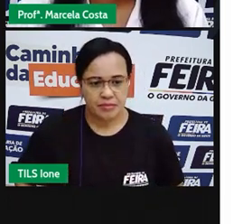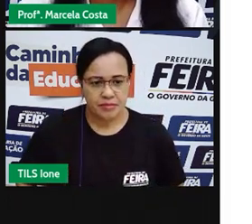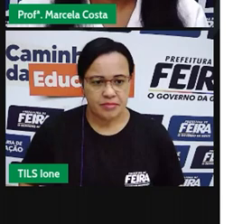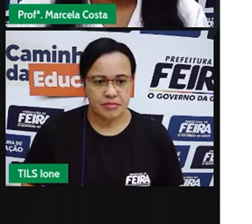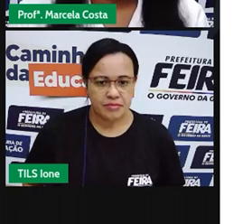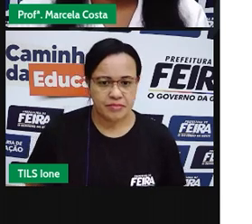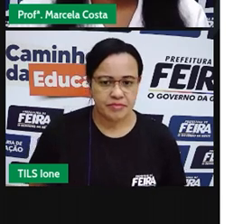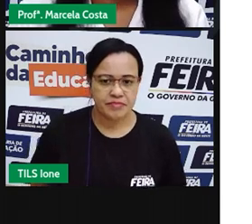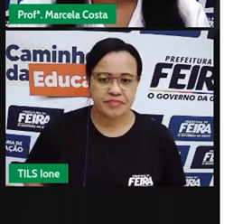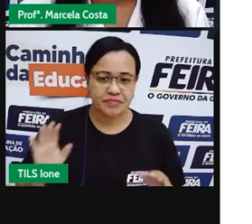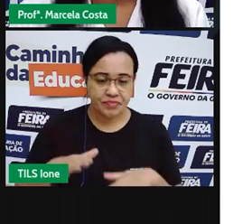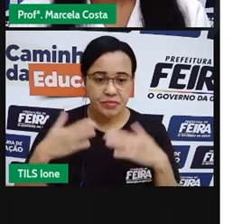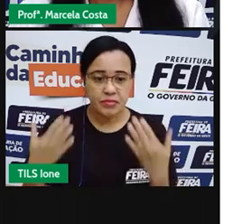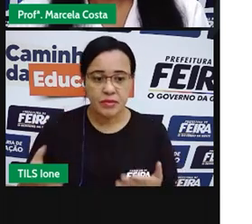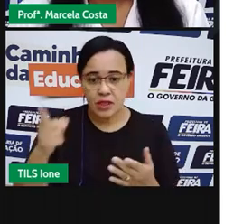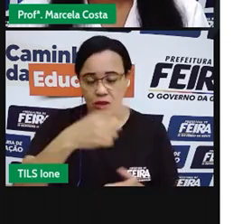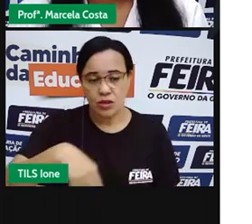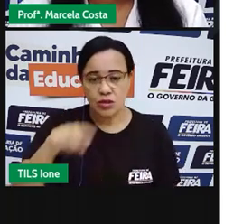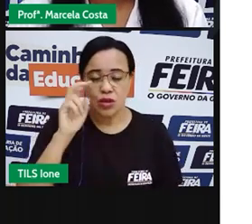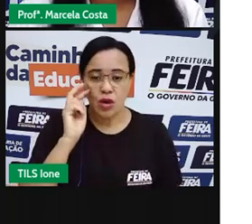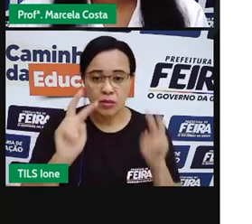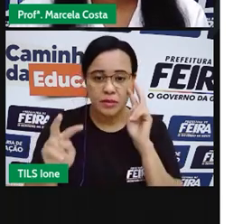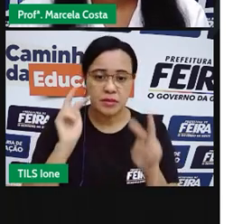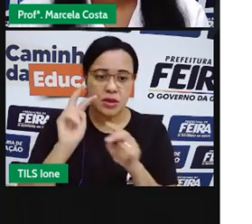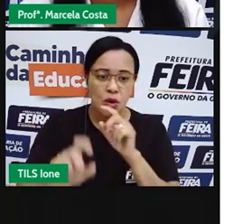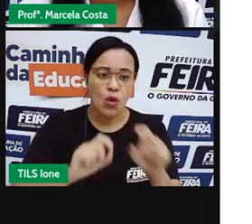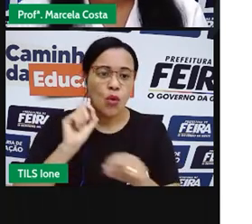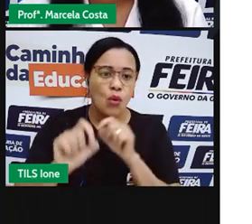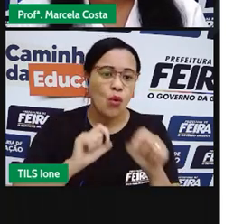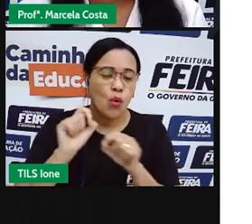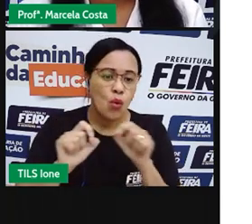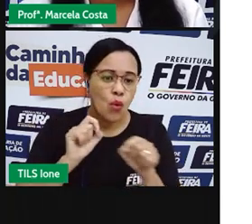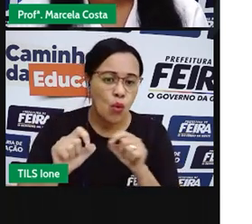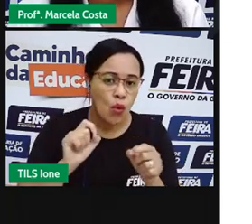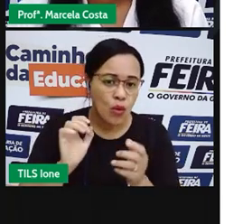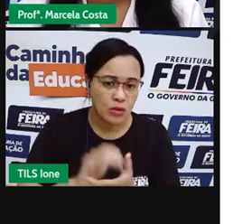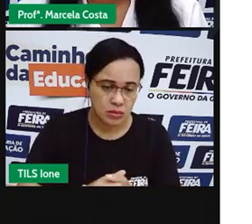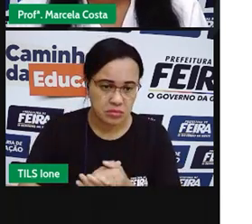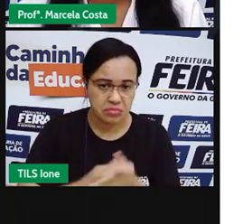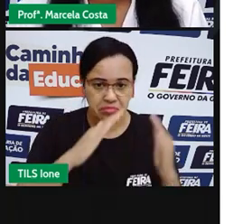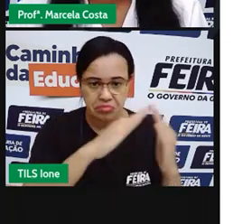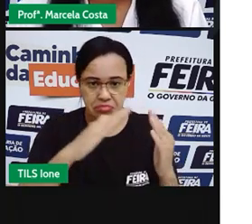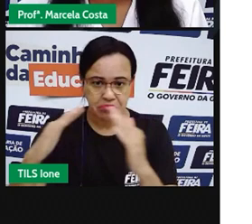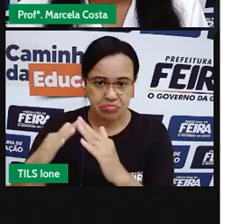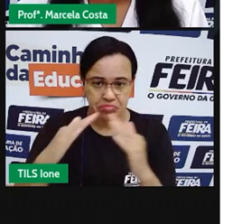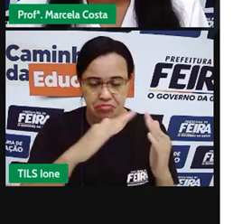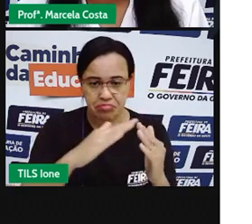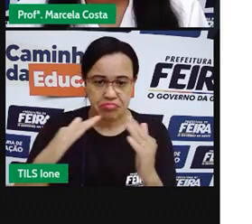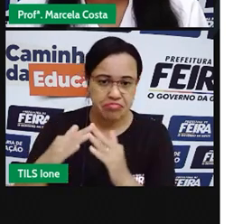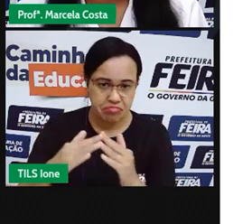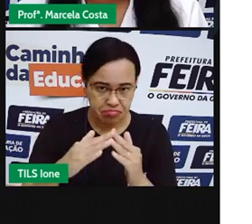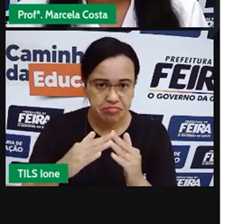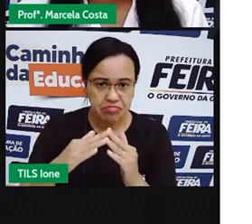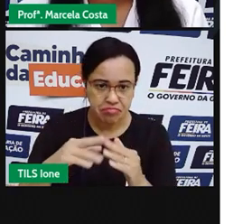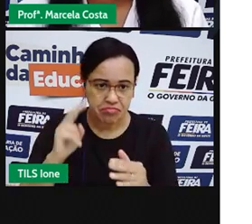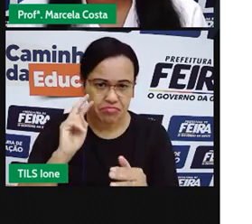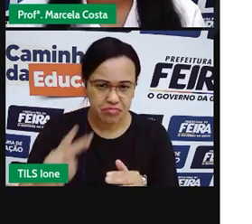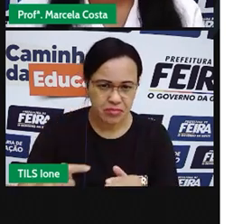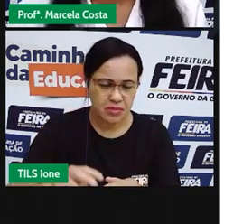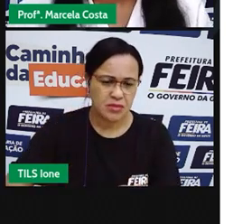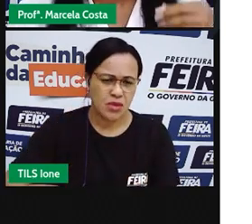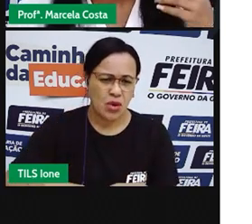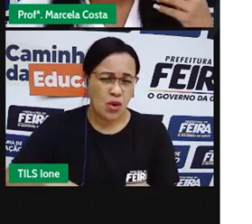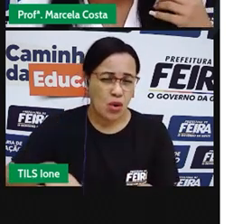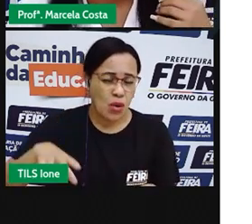A gente observa que aqui, né, um vizinho tem um som, né, um aparelho de som,